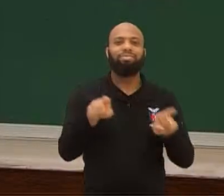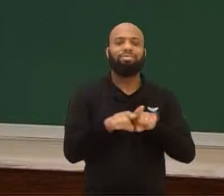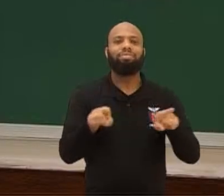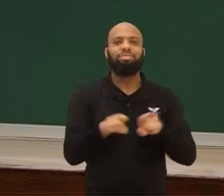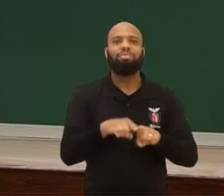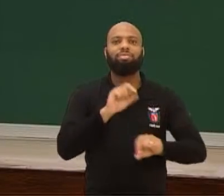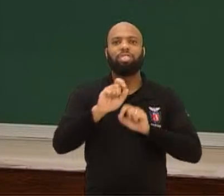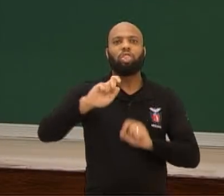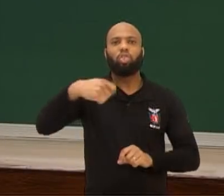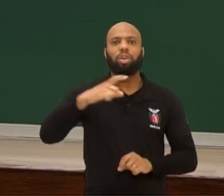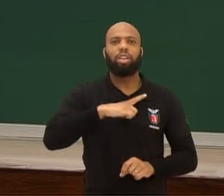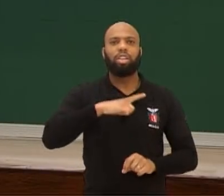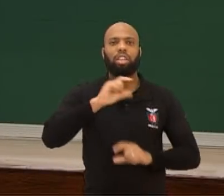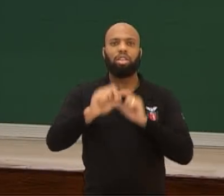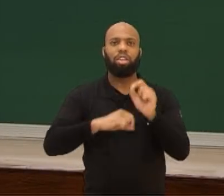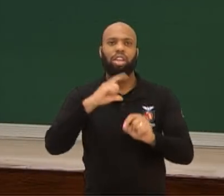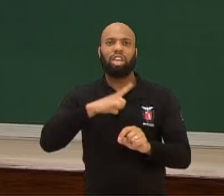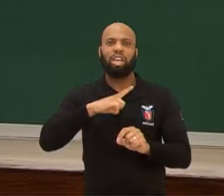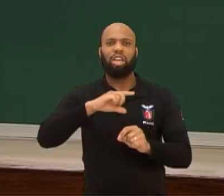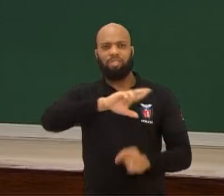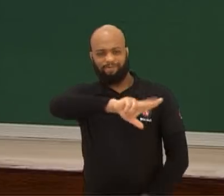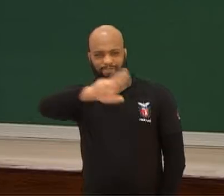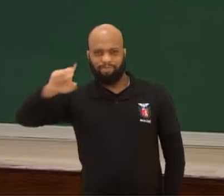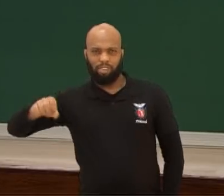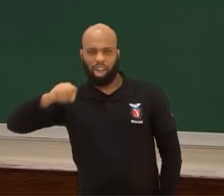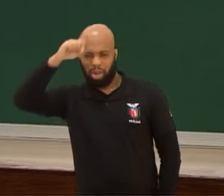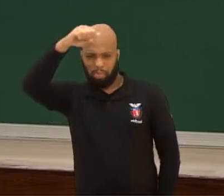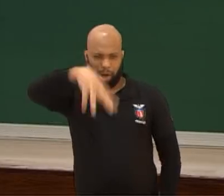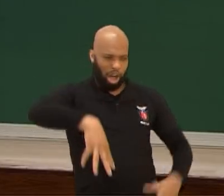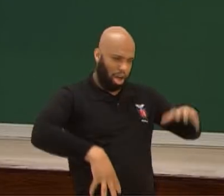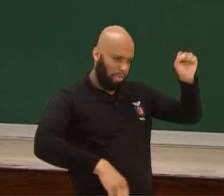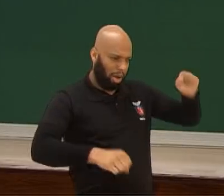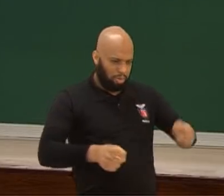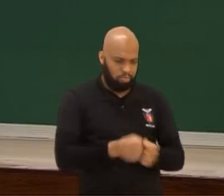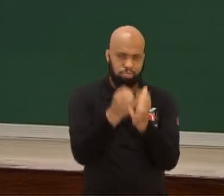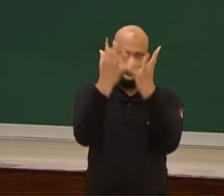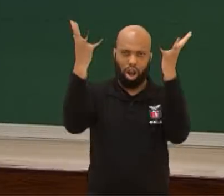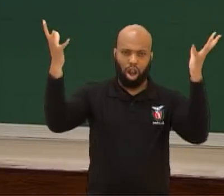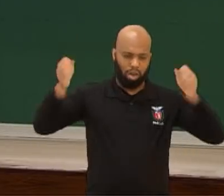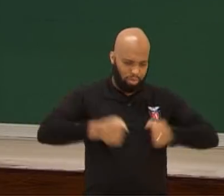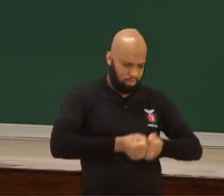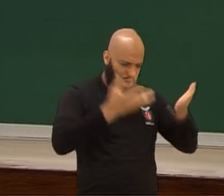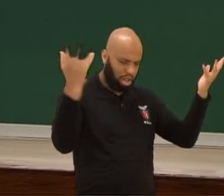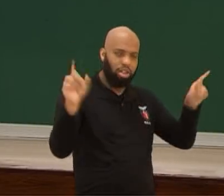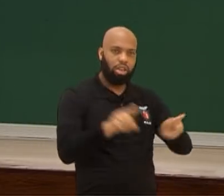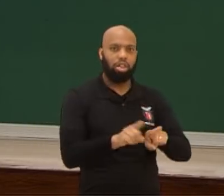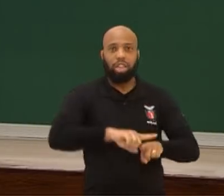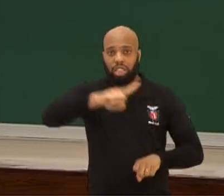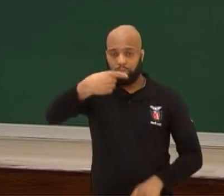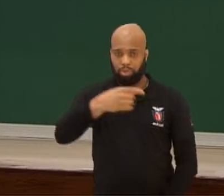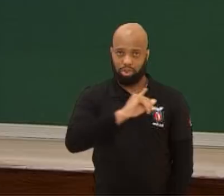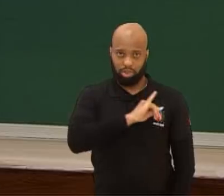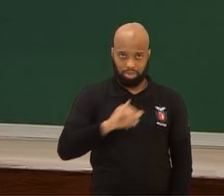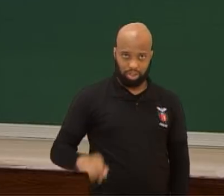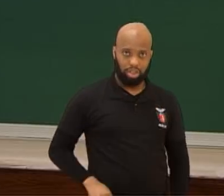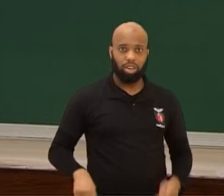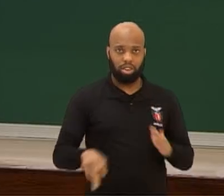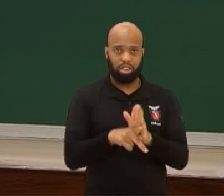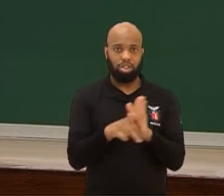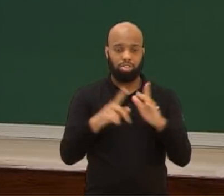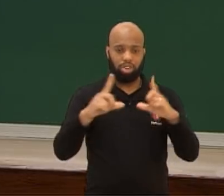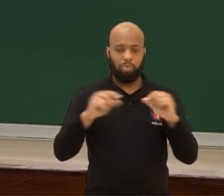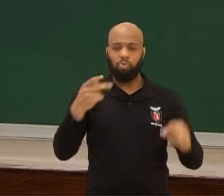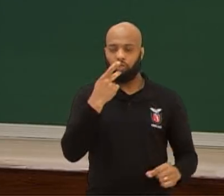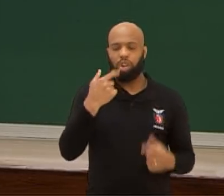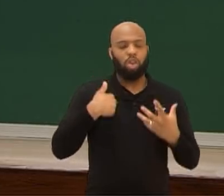lembrar sobre as bombas de Hiroshima e Nagasaki. Logo após essas bombas, o imperador do Japão comunica sua rendição